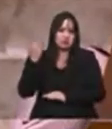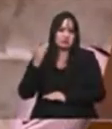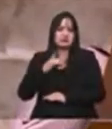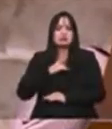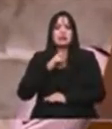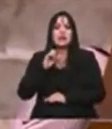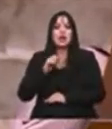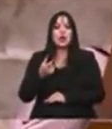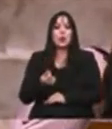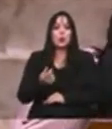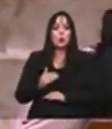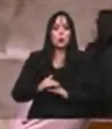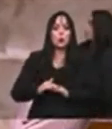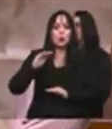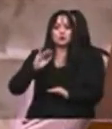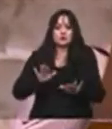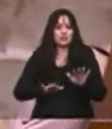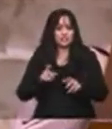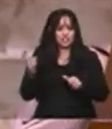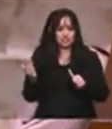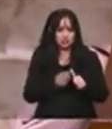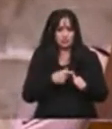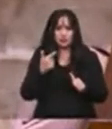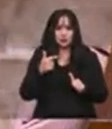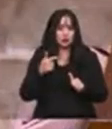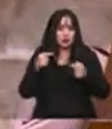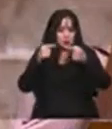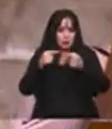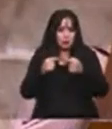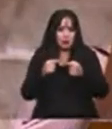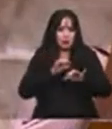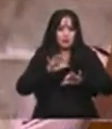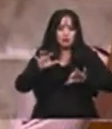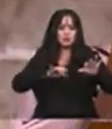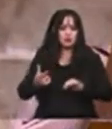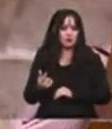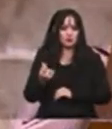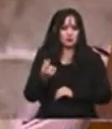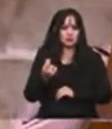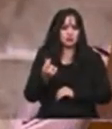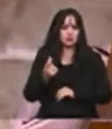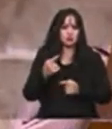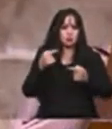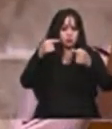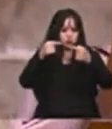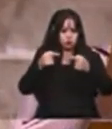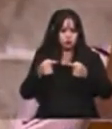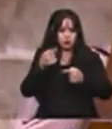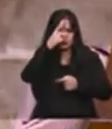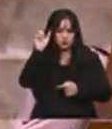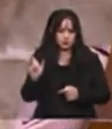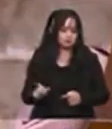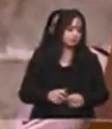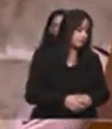o montante das supostas dívidas não tem correspondência na movimentação financeira dos respectivos